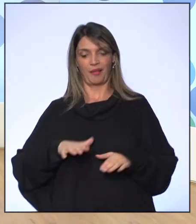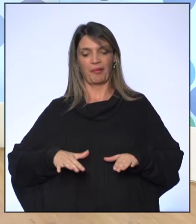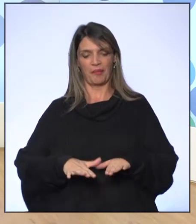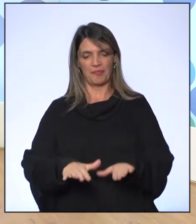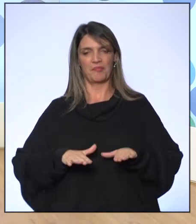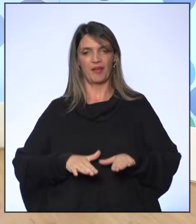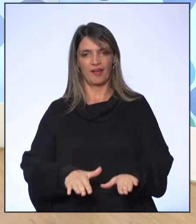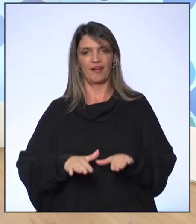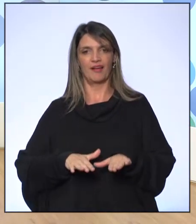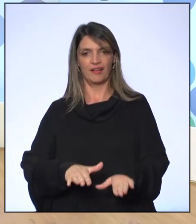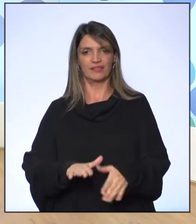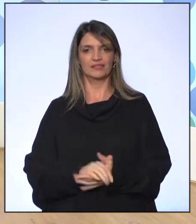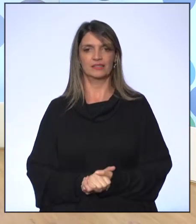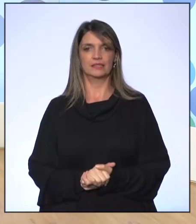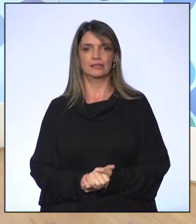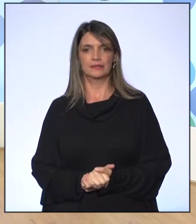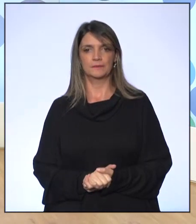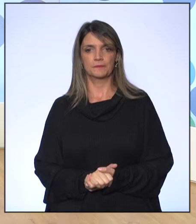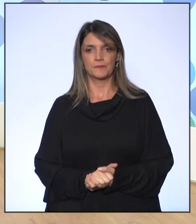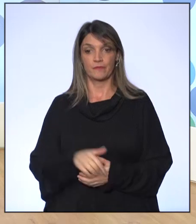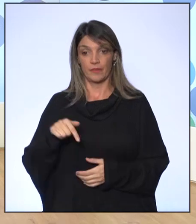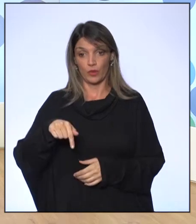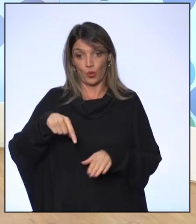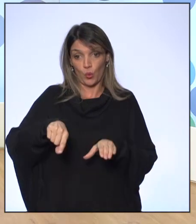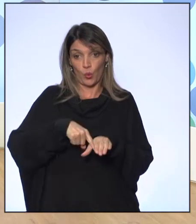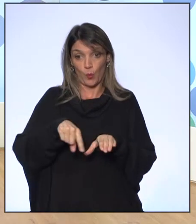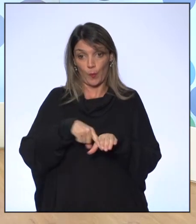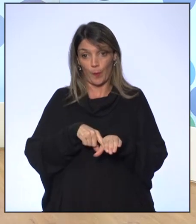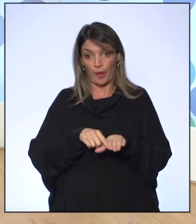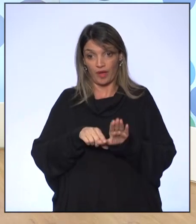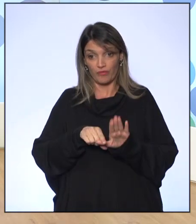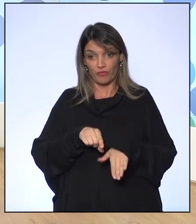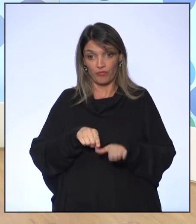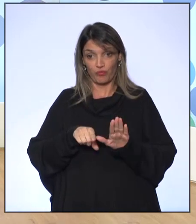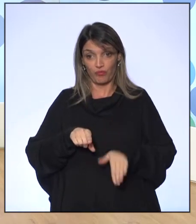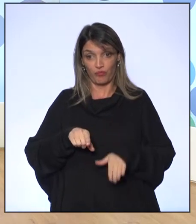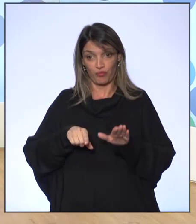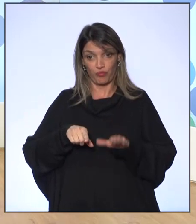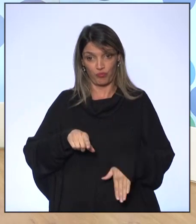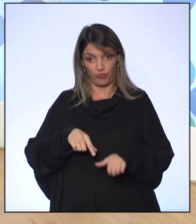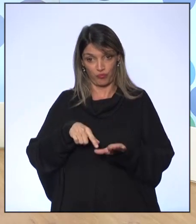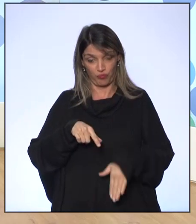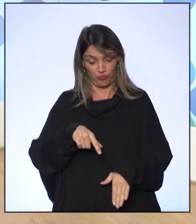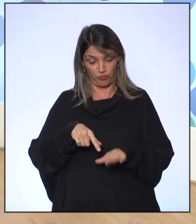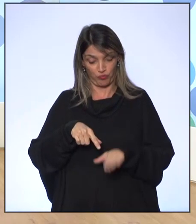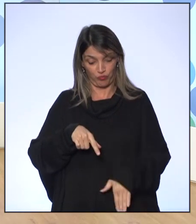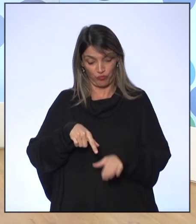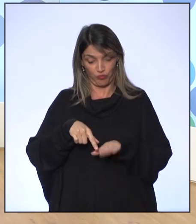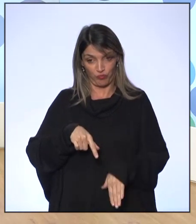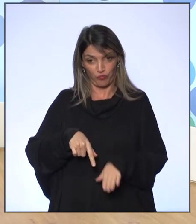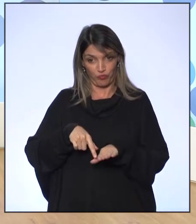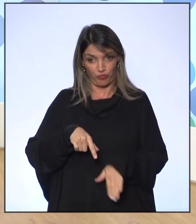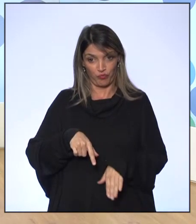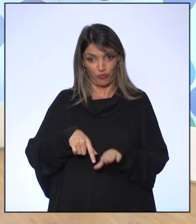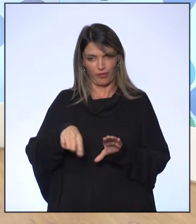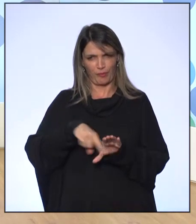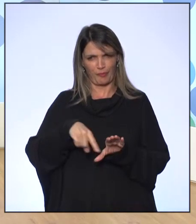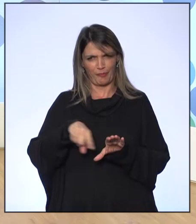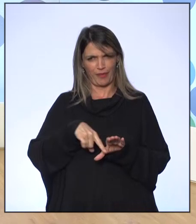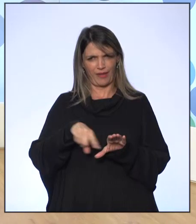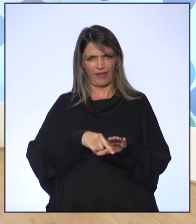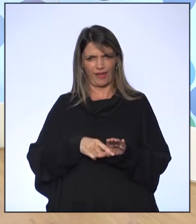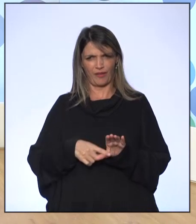melhor, que são aquelas máquinas tocadas a pé, né? Que também deixava aí a costureira com as perninhas bem fortes, né?